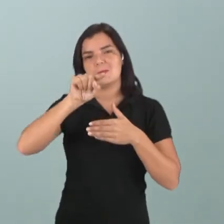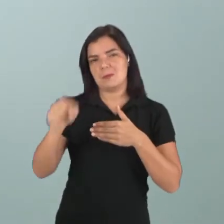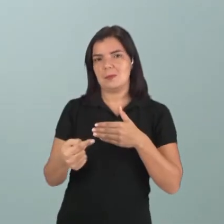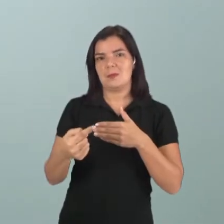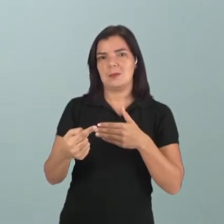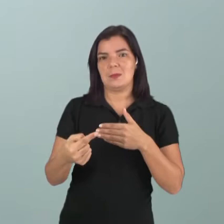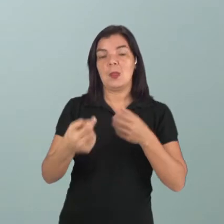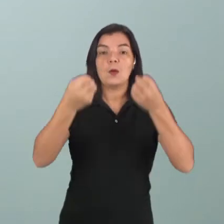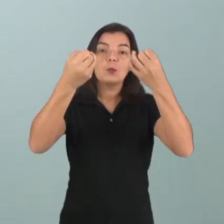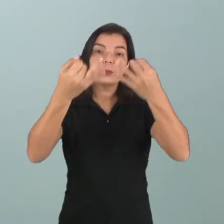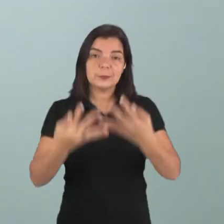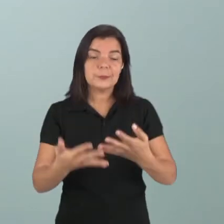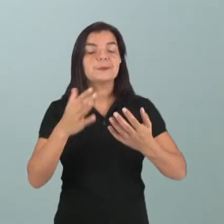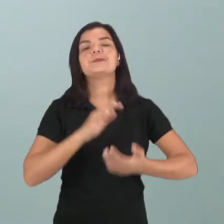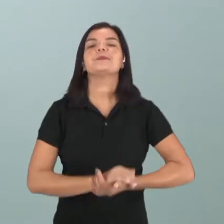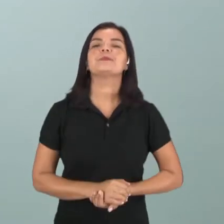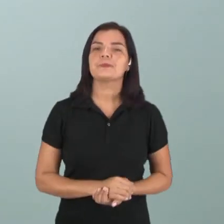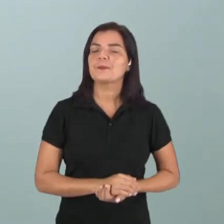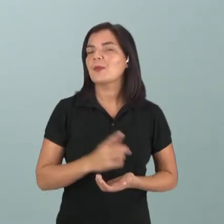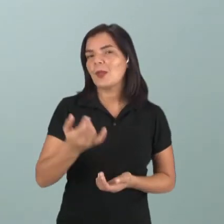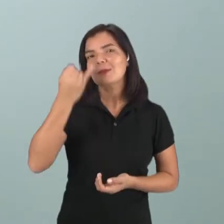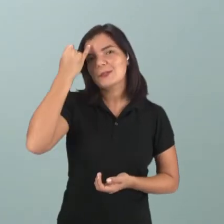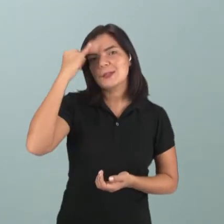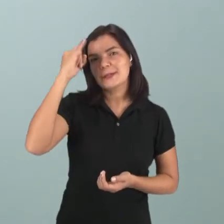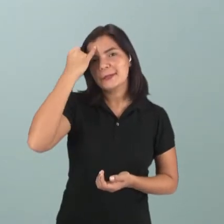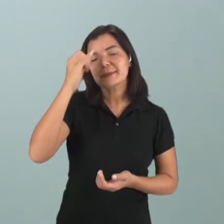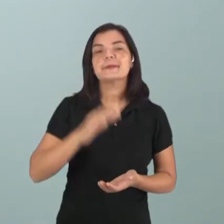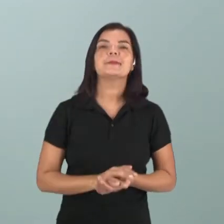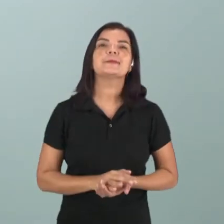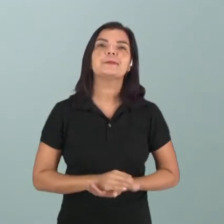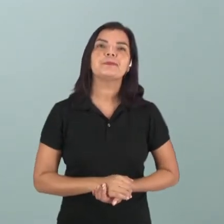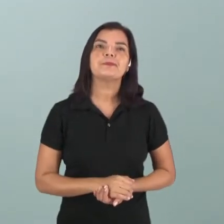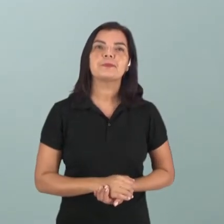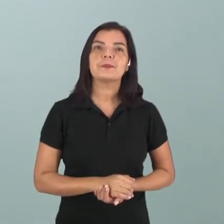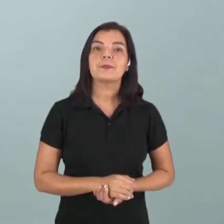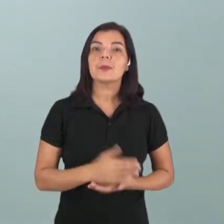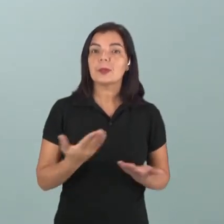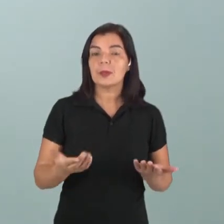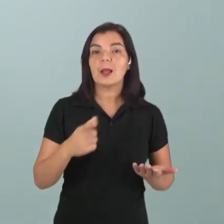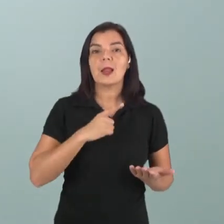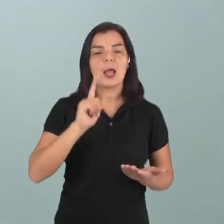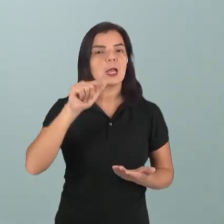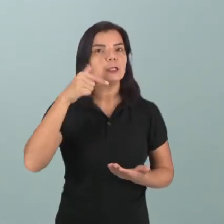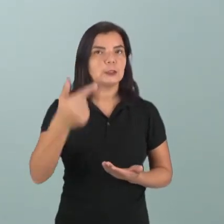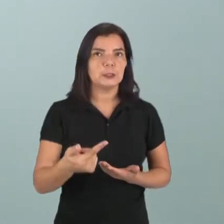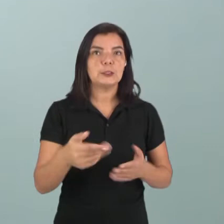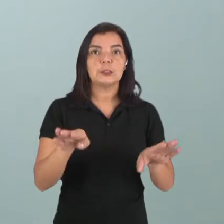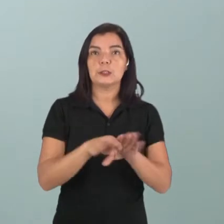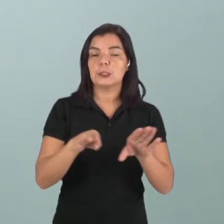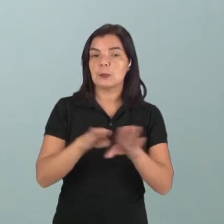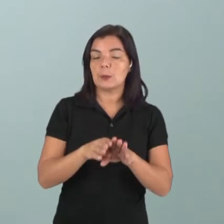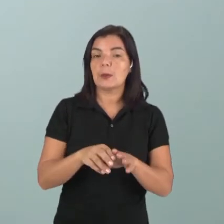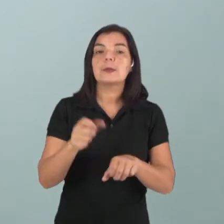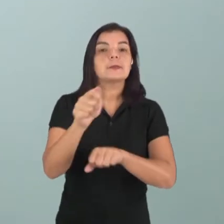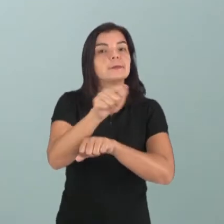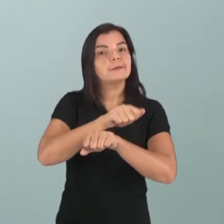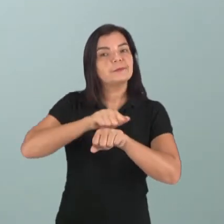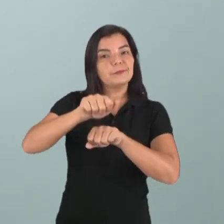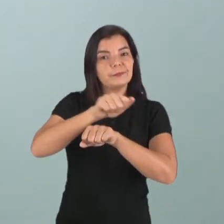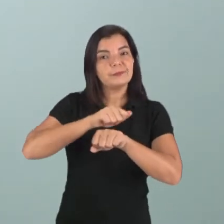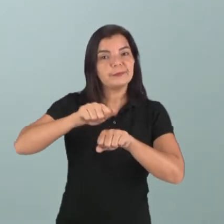vírgulas, uma explicação, tá bom? E essa é a ideia aí da oração adjetiva, tá? Gente, além das orações adjetivas, nós vamos ter as